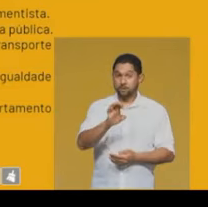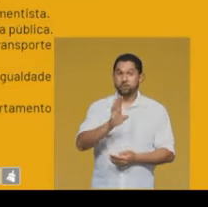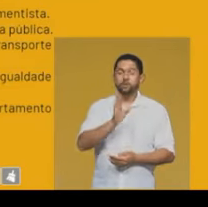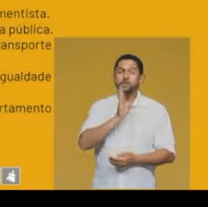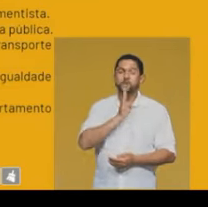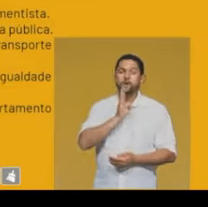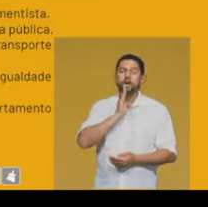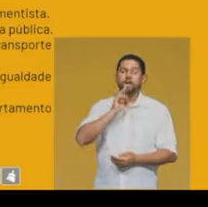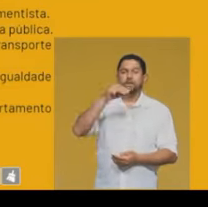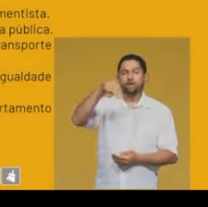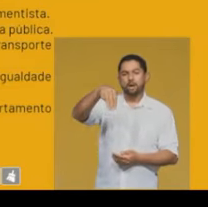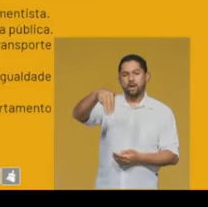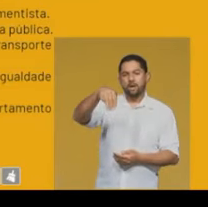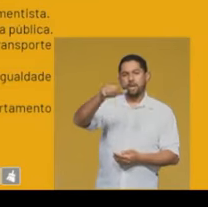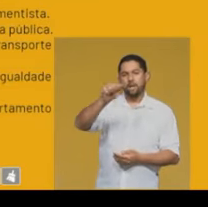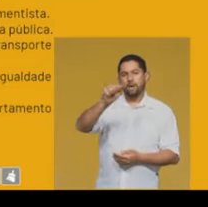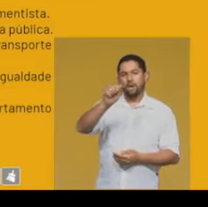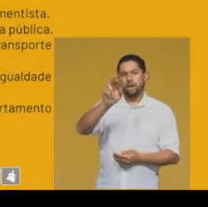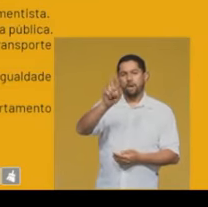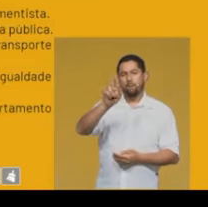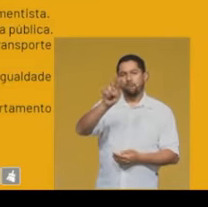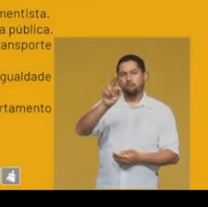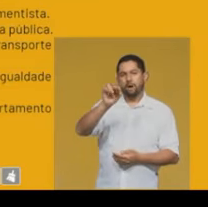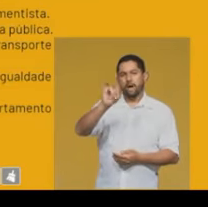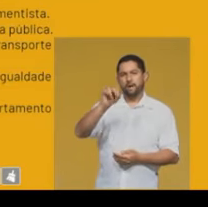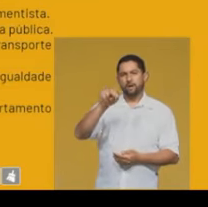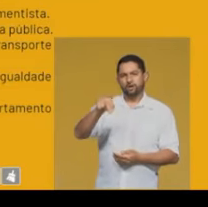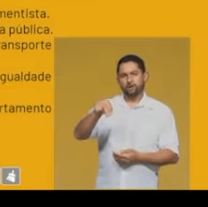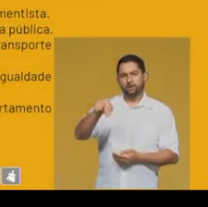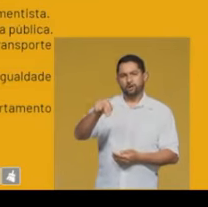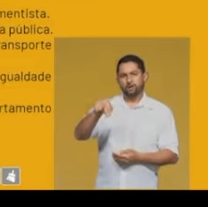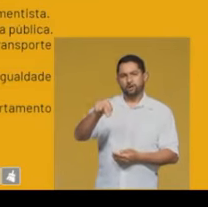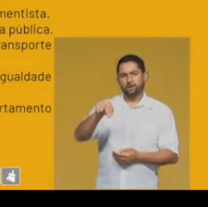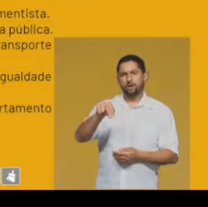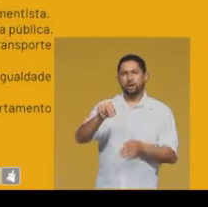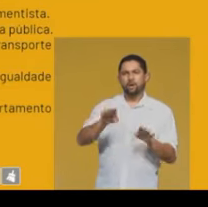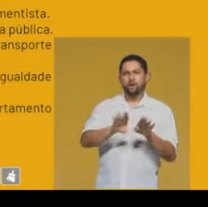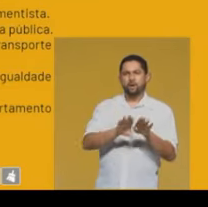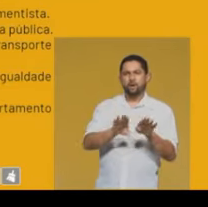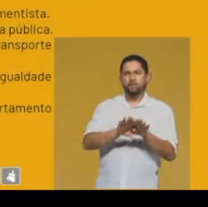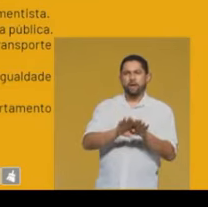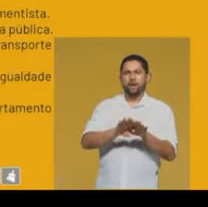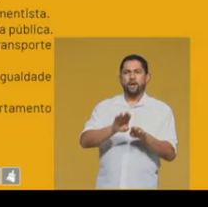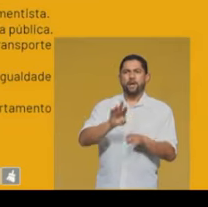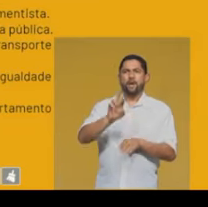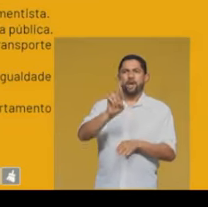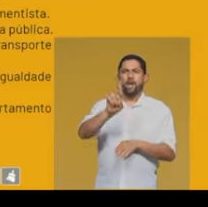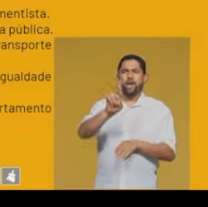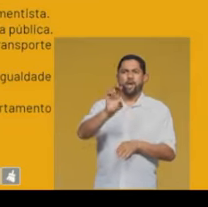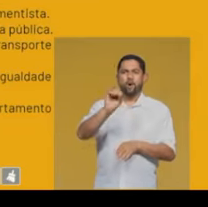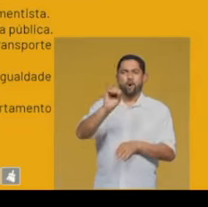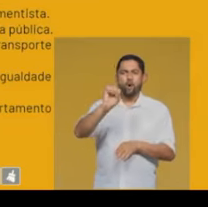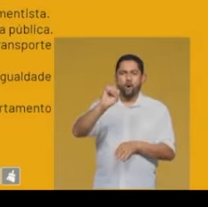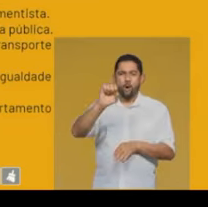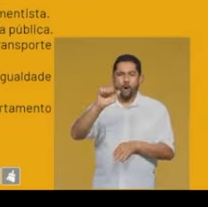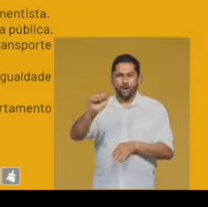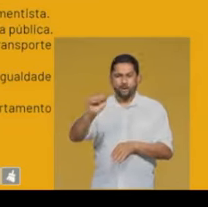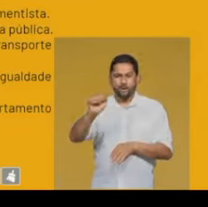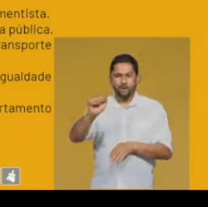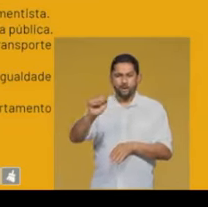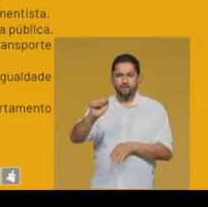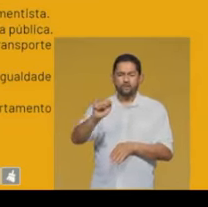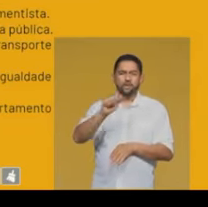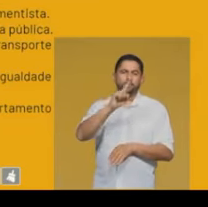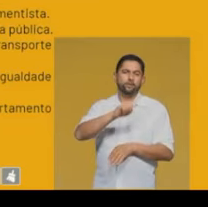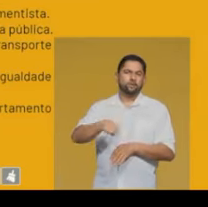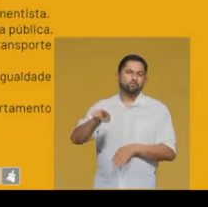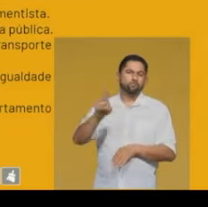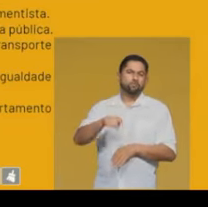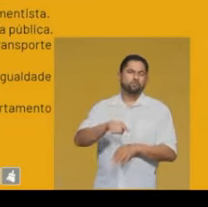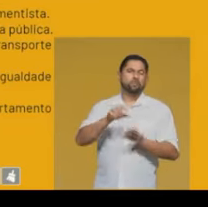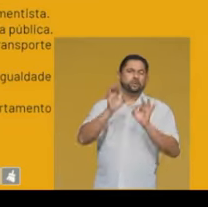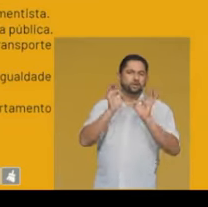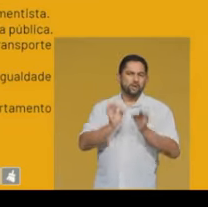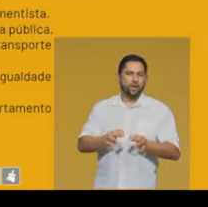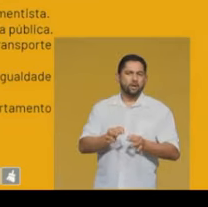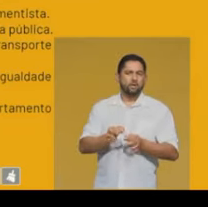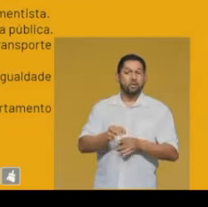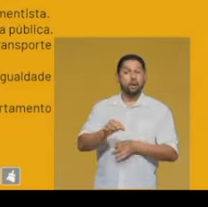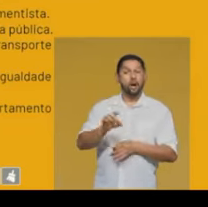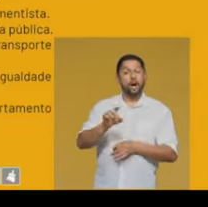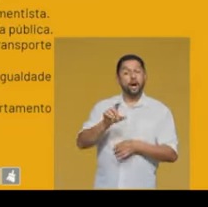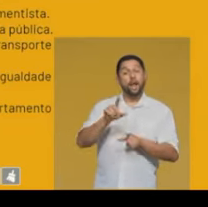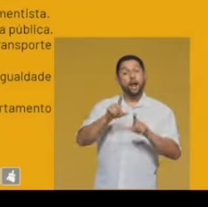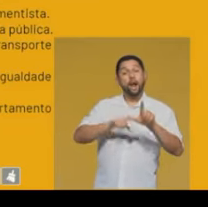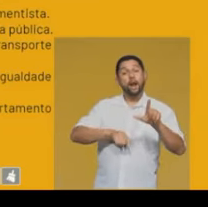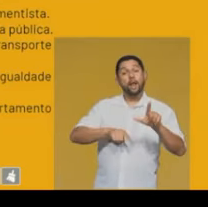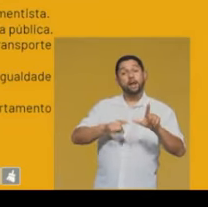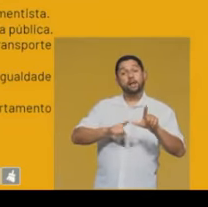foi Rosa Parks, você vai responder corretamente. Letra D, deflagração do movimento por